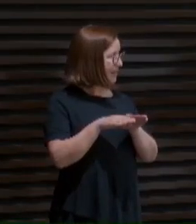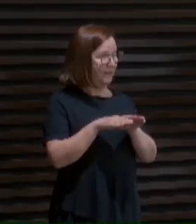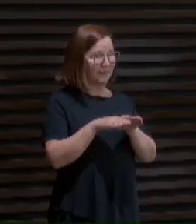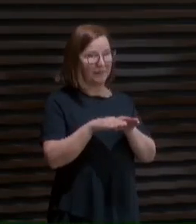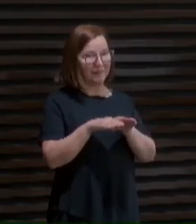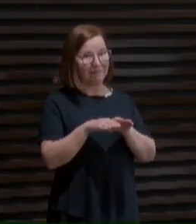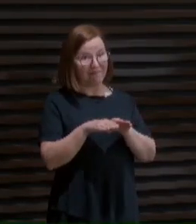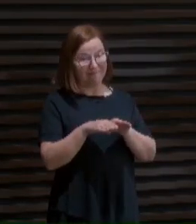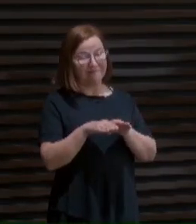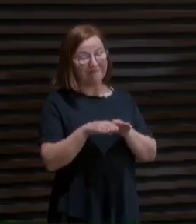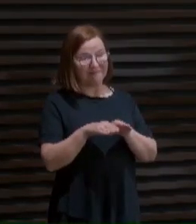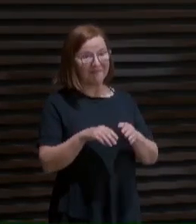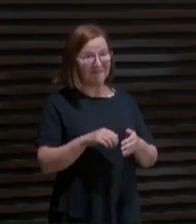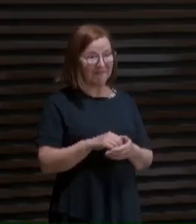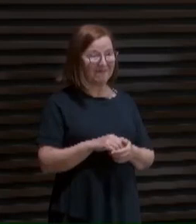Ô filhão,